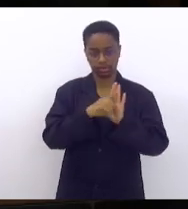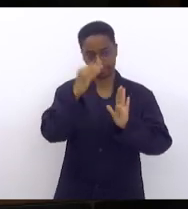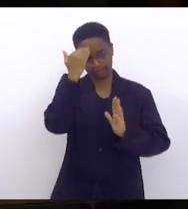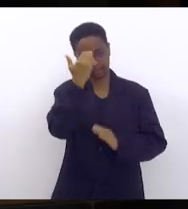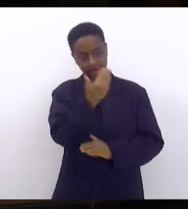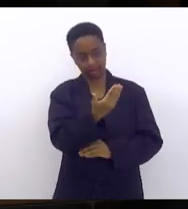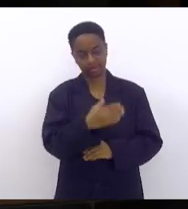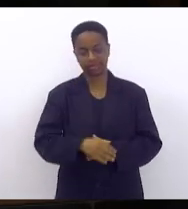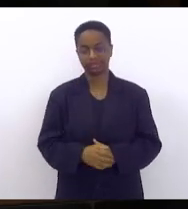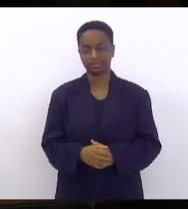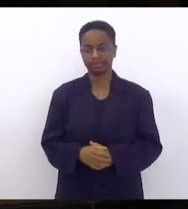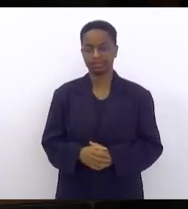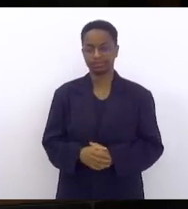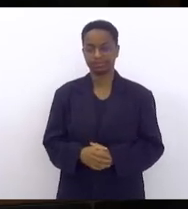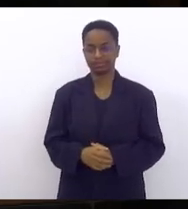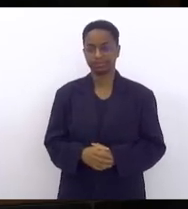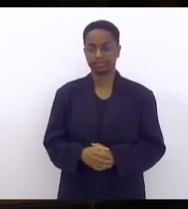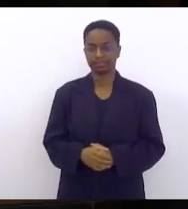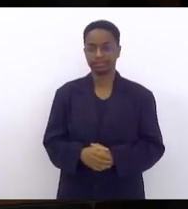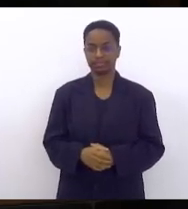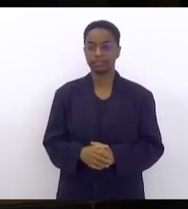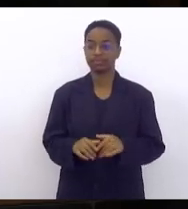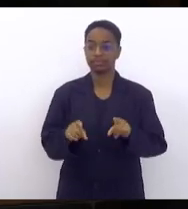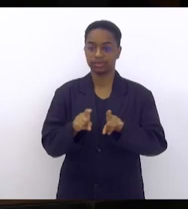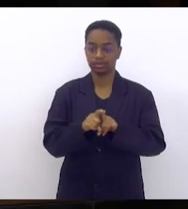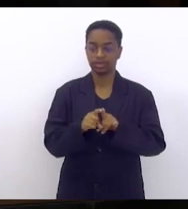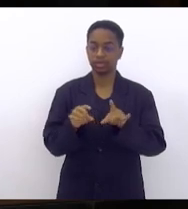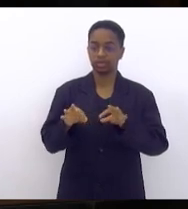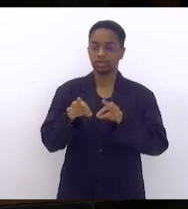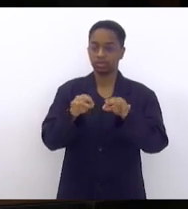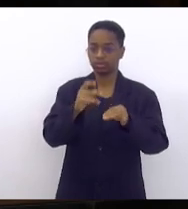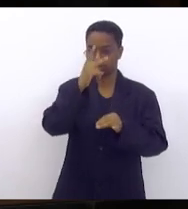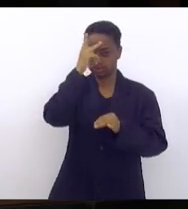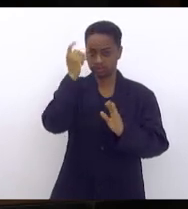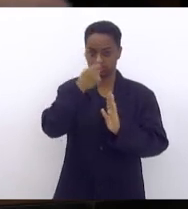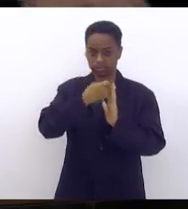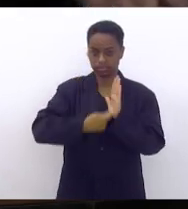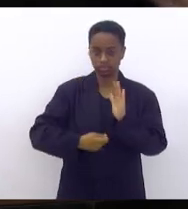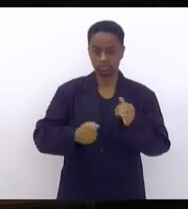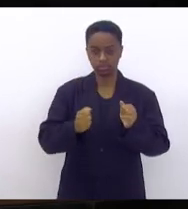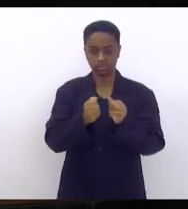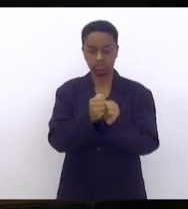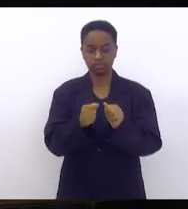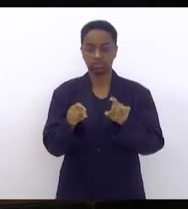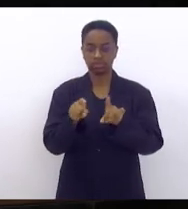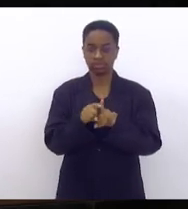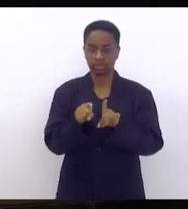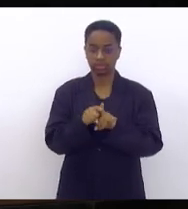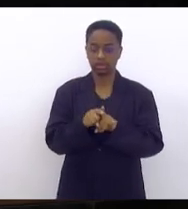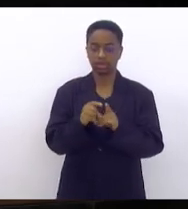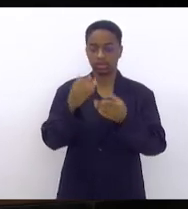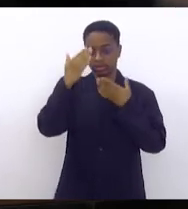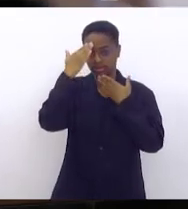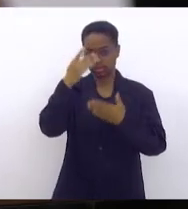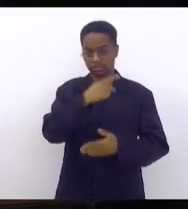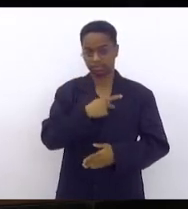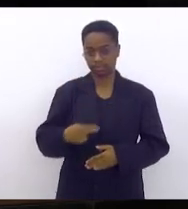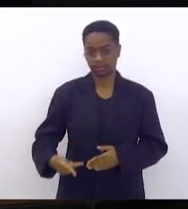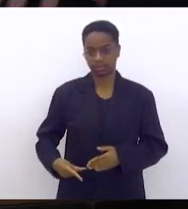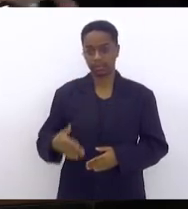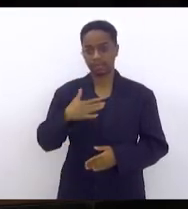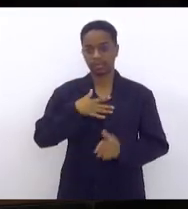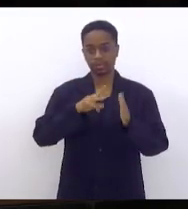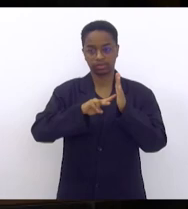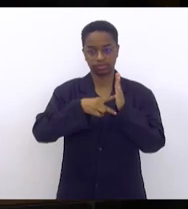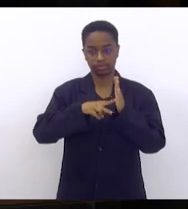obrigada. E os seus coautores, né? Gostaria de agradecer também ao presidente do meu sindicato, Sandro